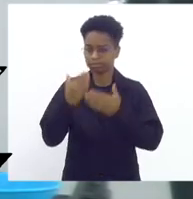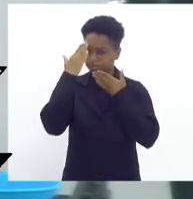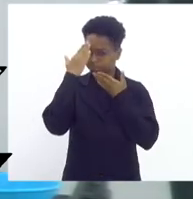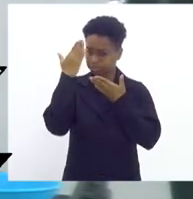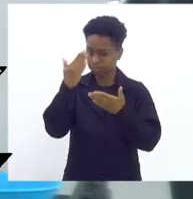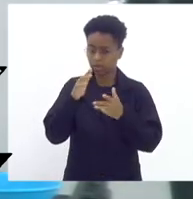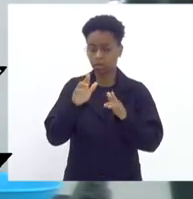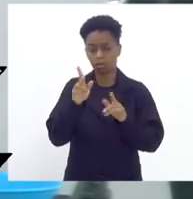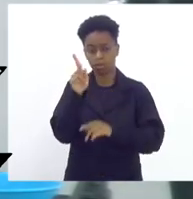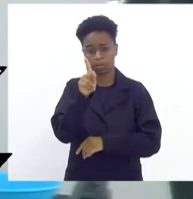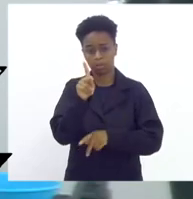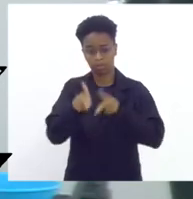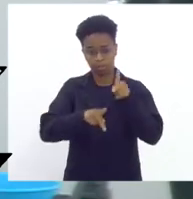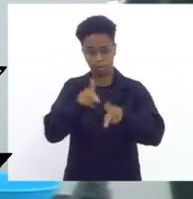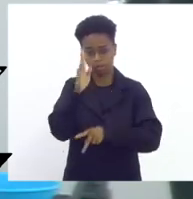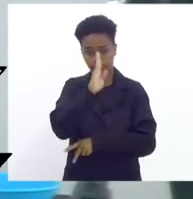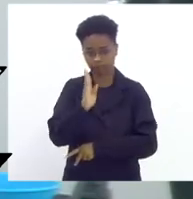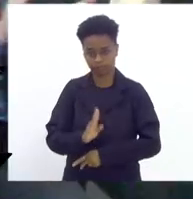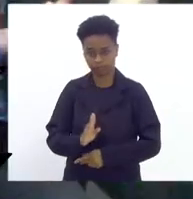para o povo brasileiro